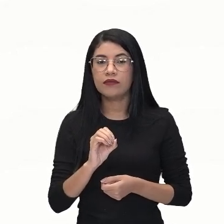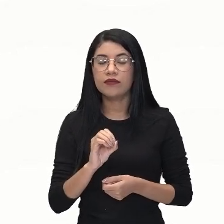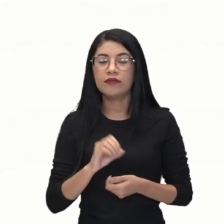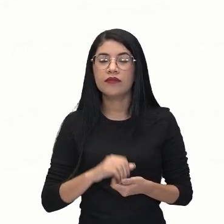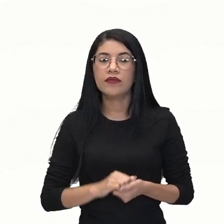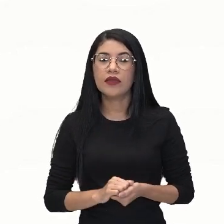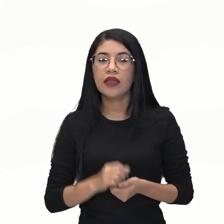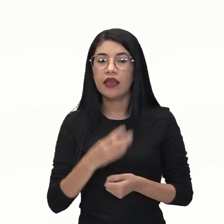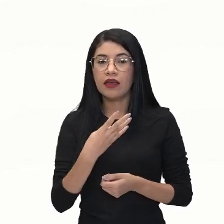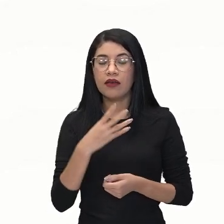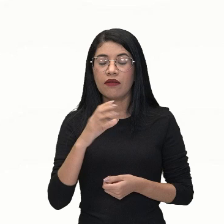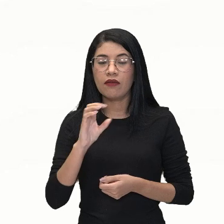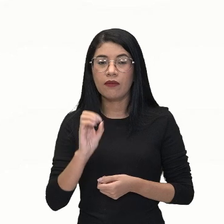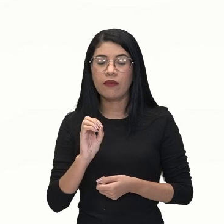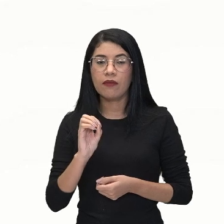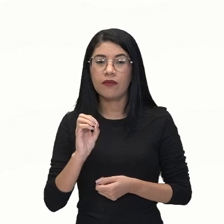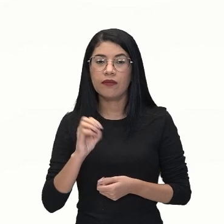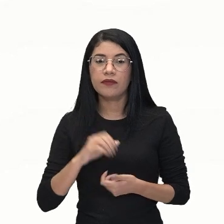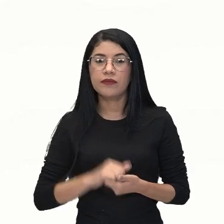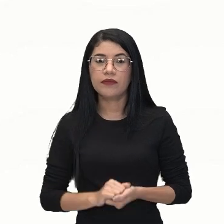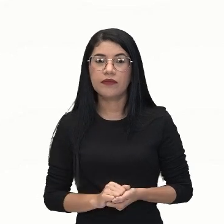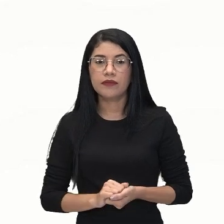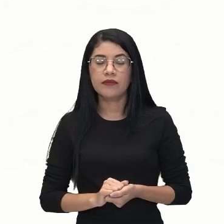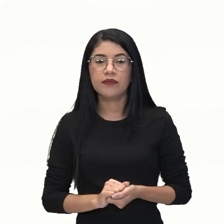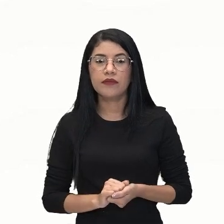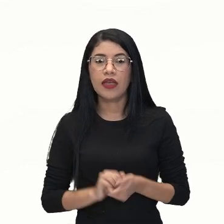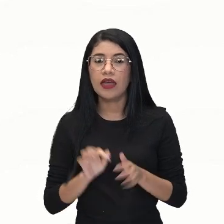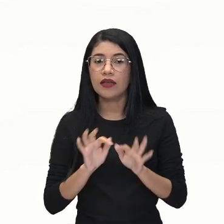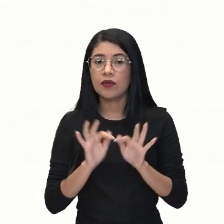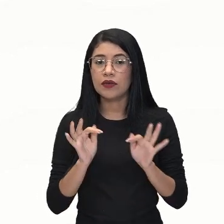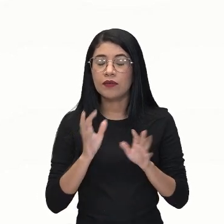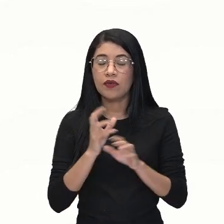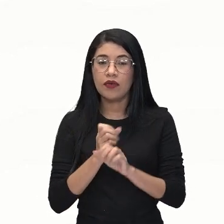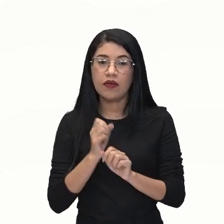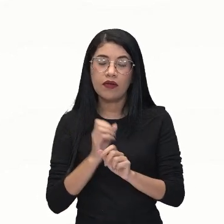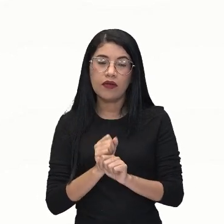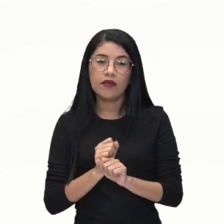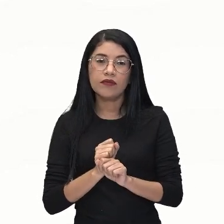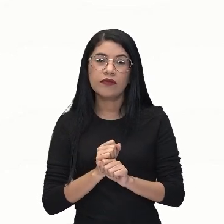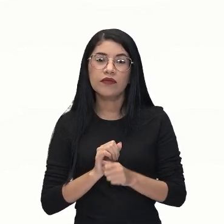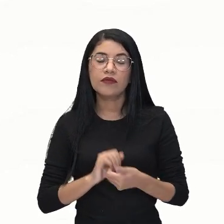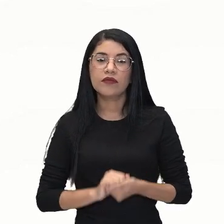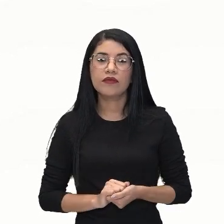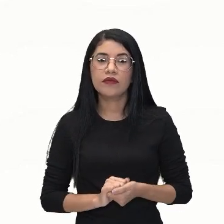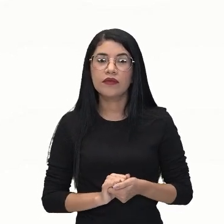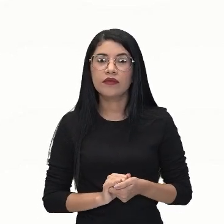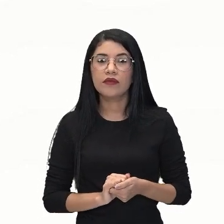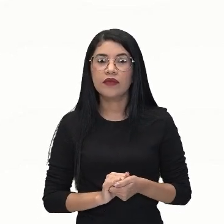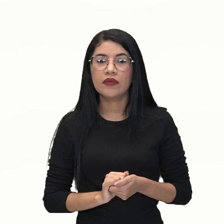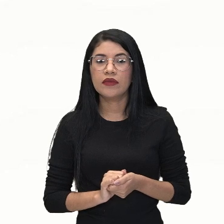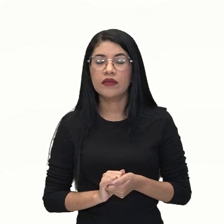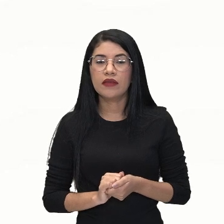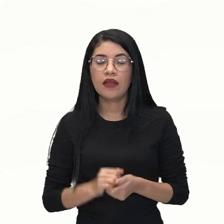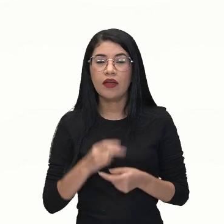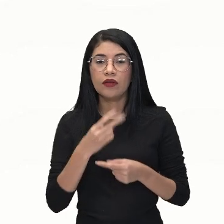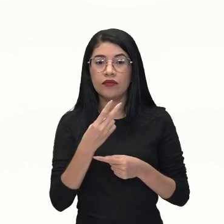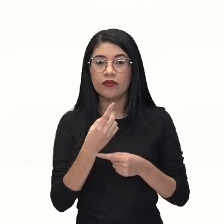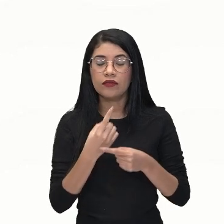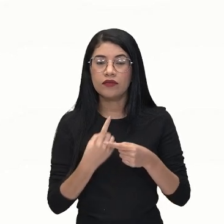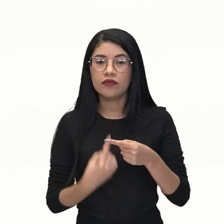por hora eu levo 40 minutos. Se eu simplificar aqui a minha segunda fração, né, minha segunda razão, eu vou ter